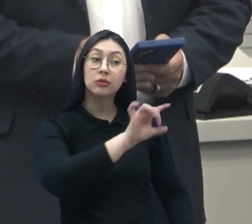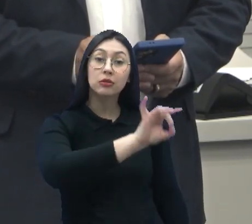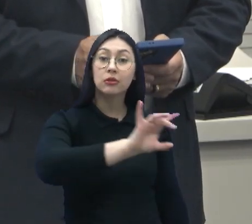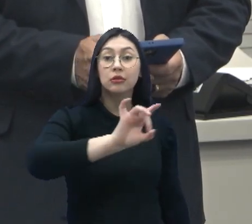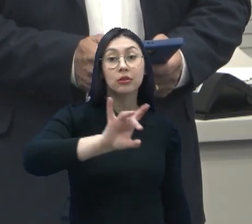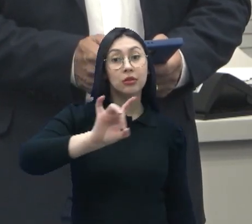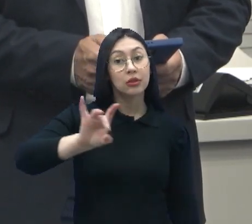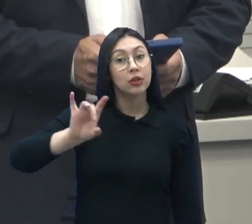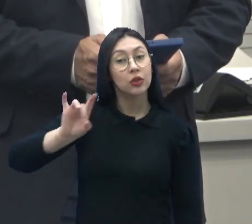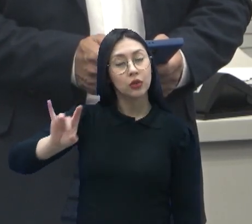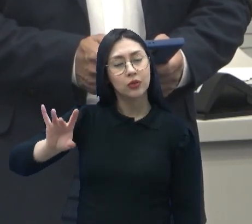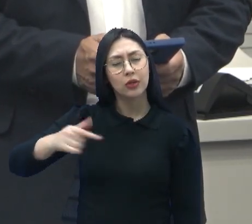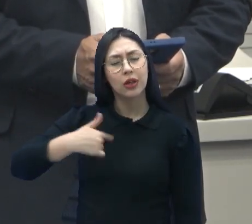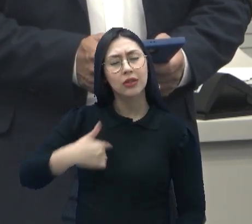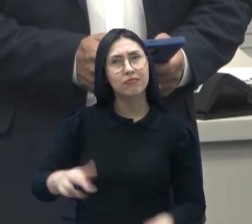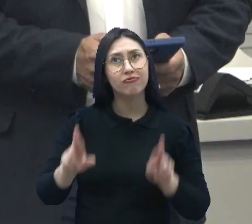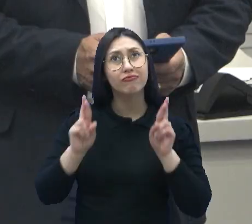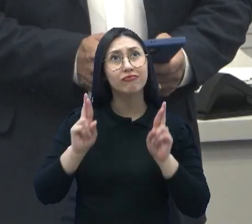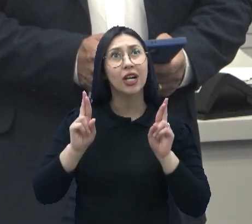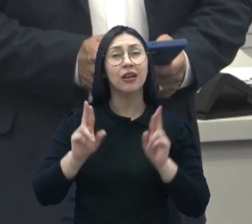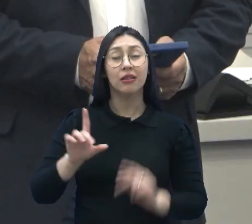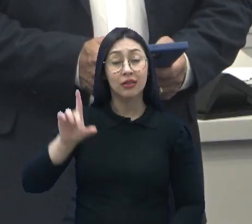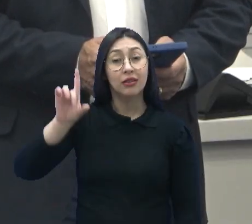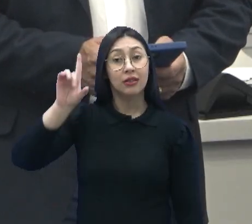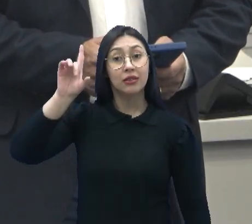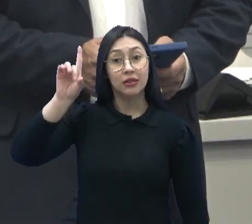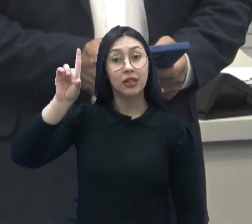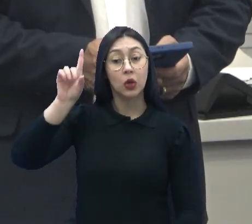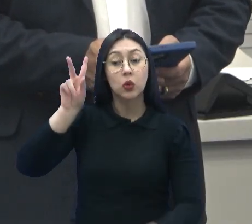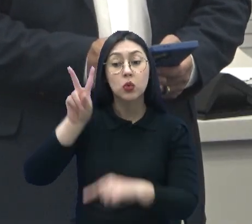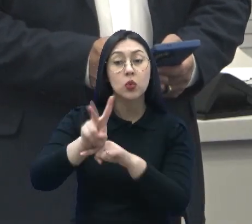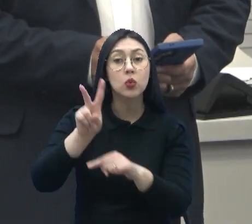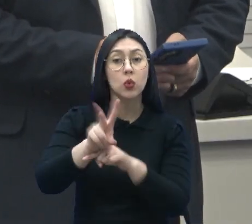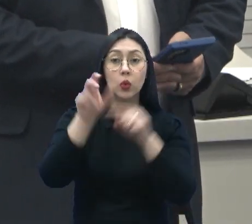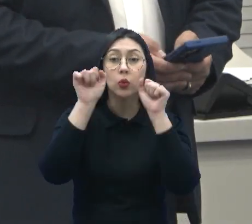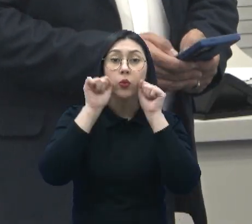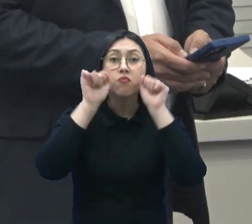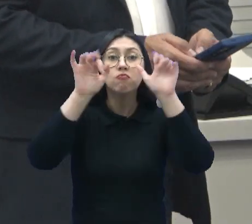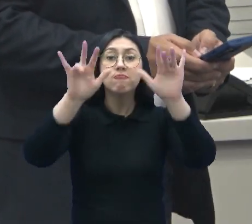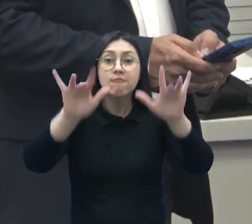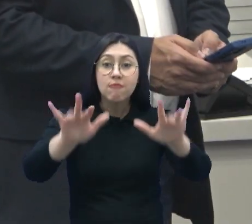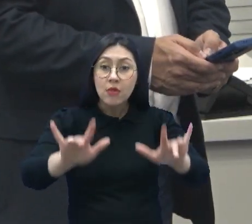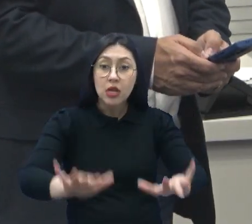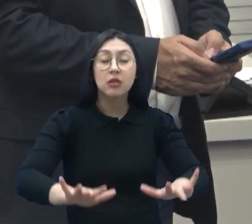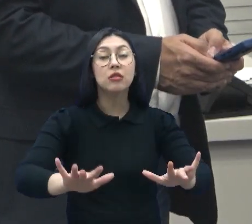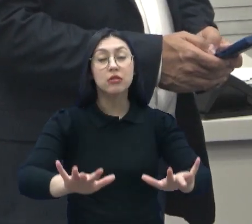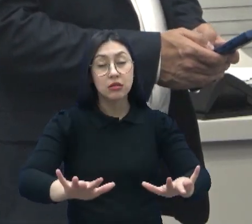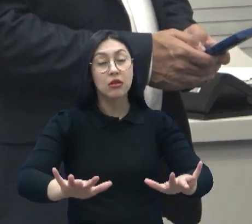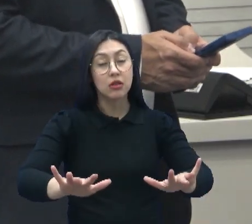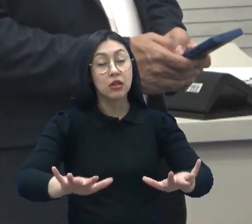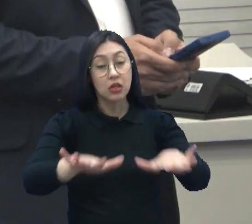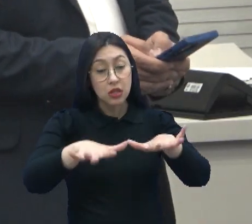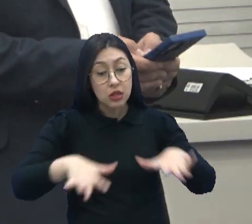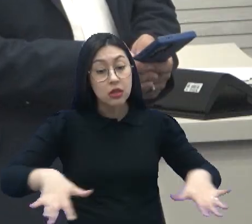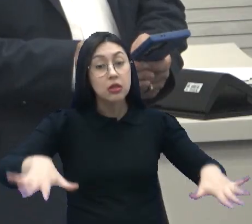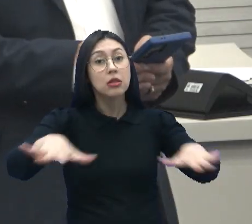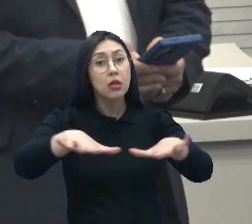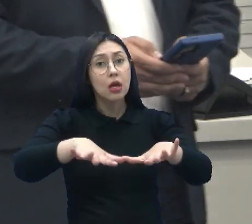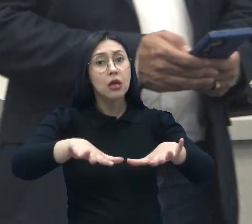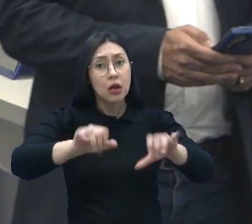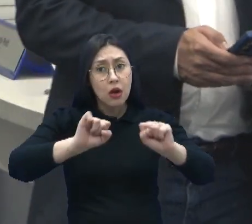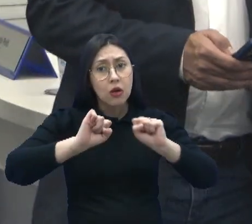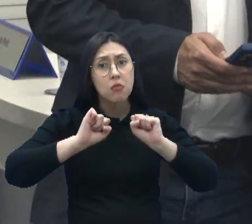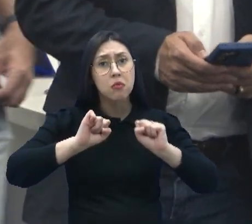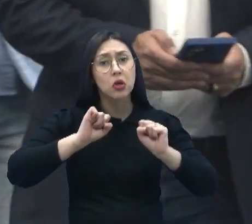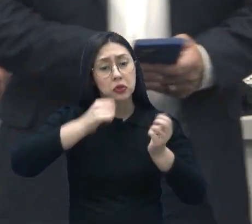eu desejo que Deus proteja-os, abençoe vocês na linha de frente, que vocês possam contar com